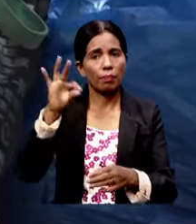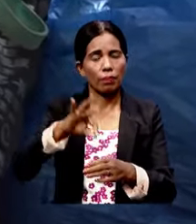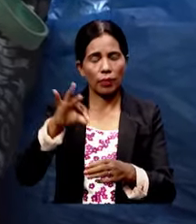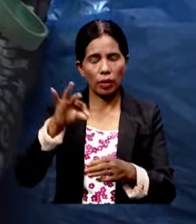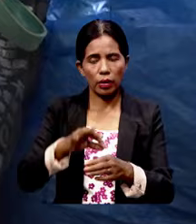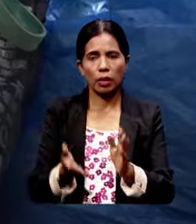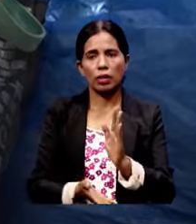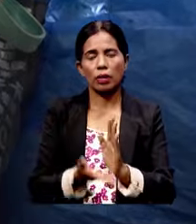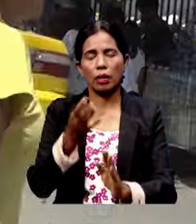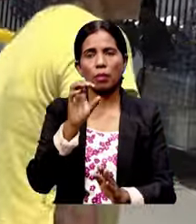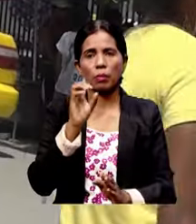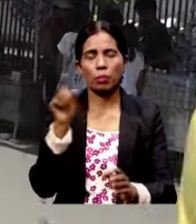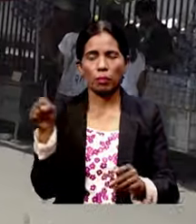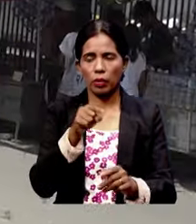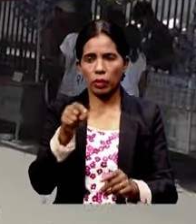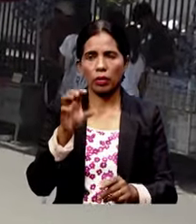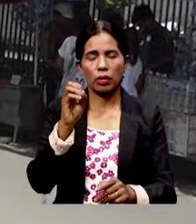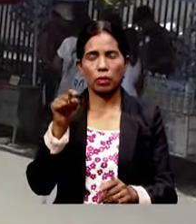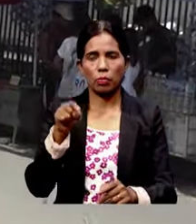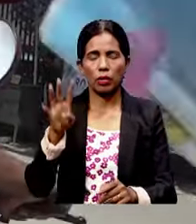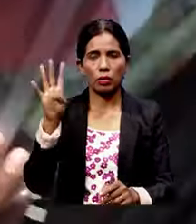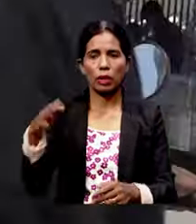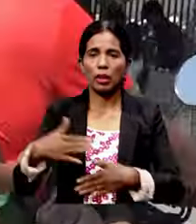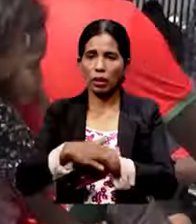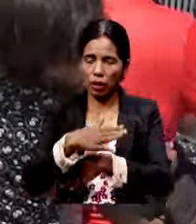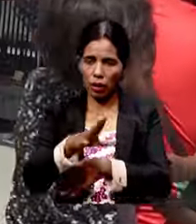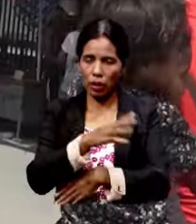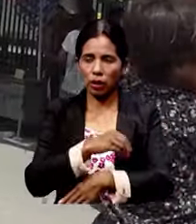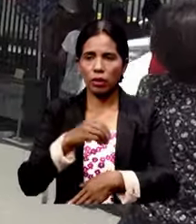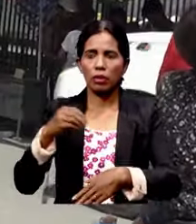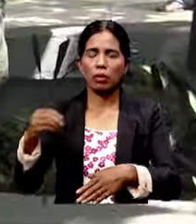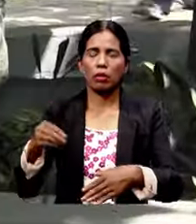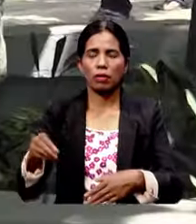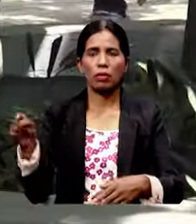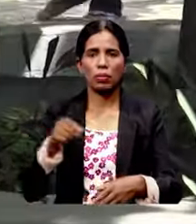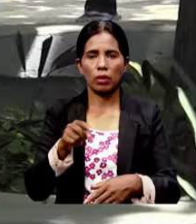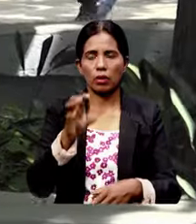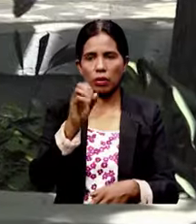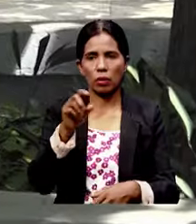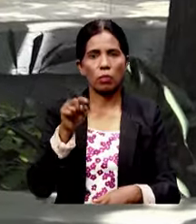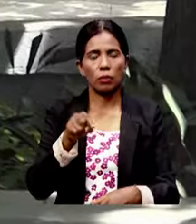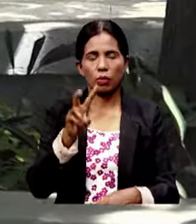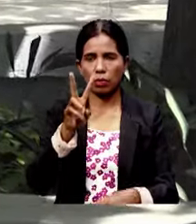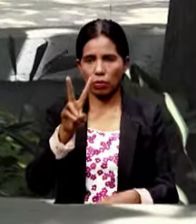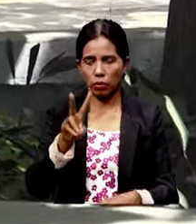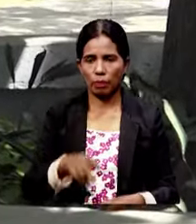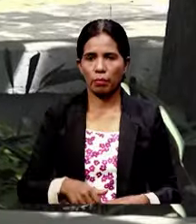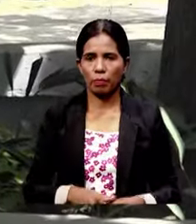zero ponto hat, ica no ahantasi sai por cento zero ponto rua. Celina Lopes, Laura Xavier, Gemen.